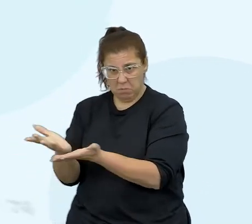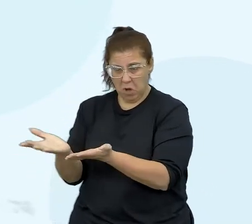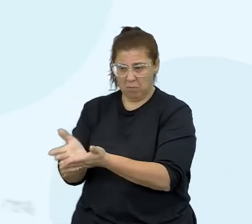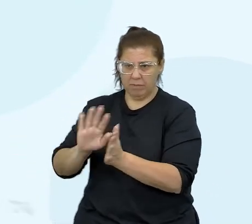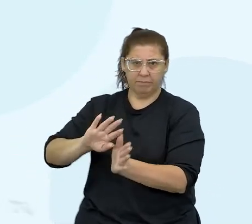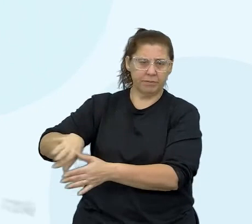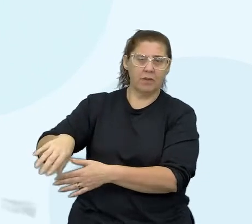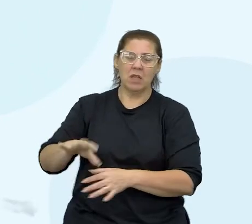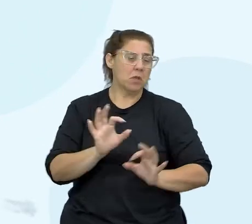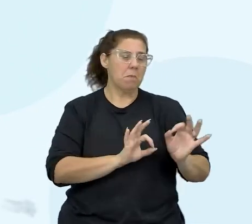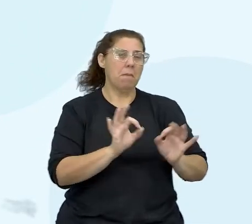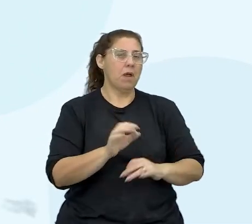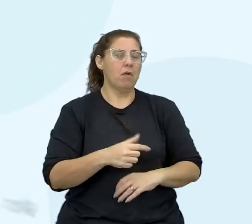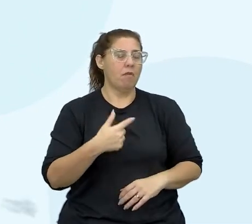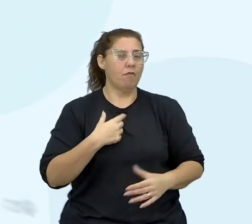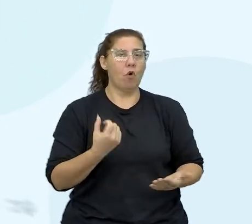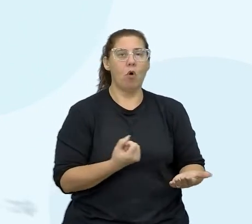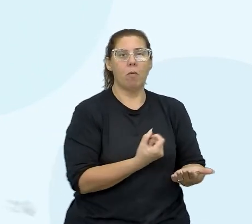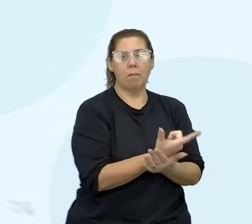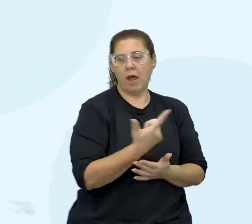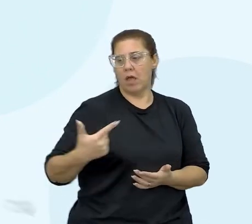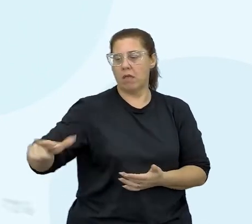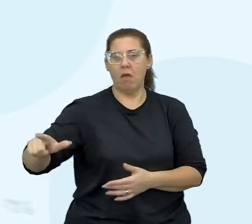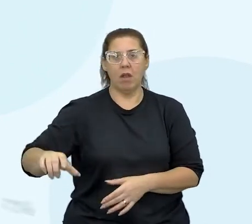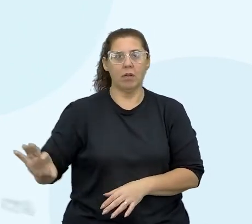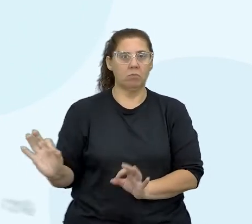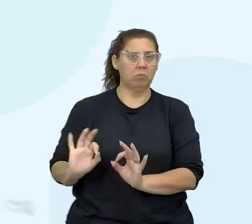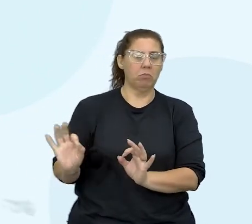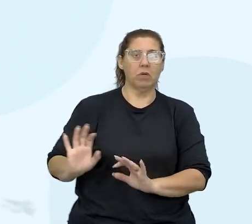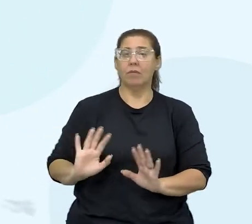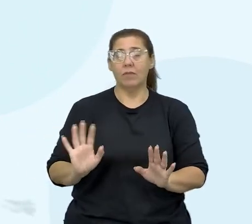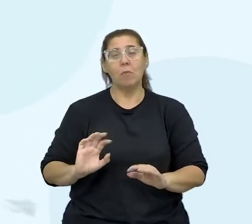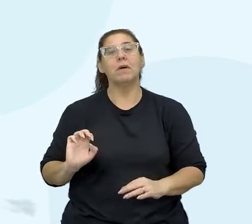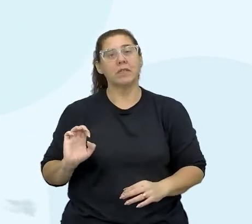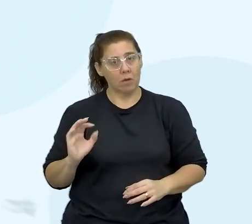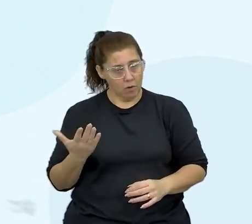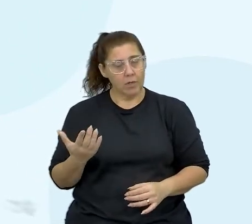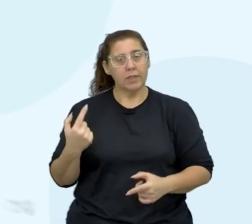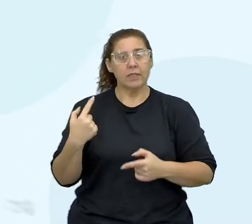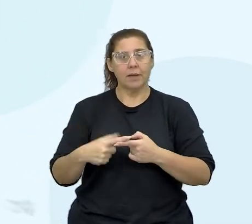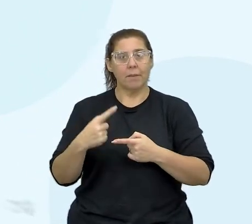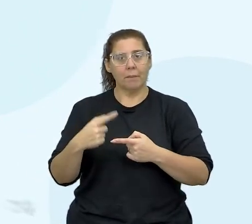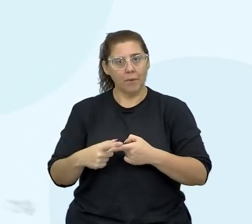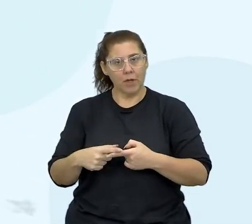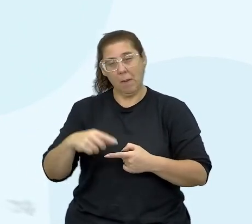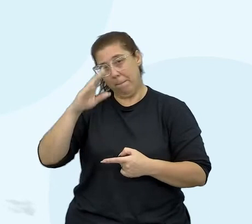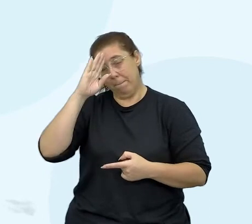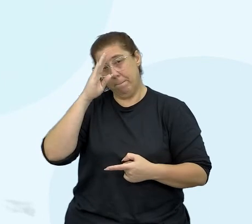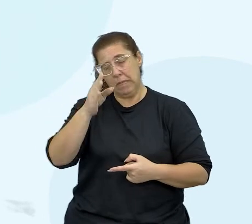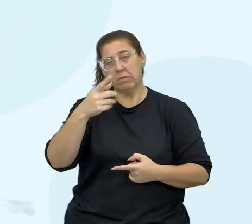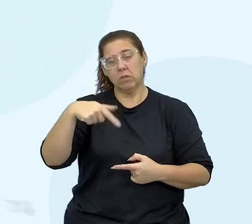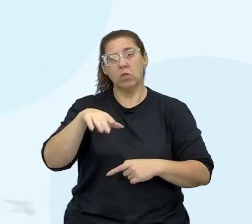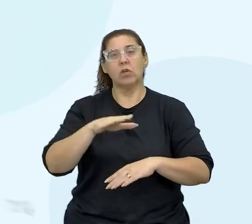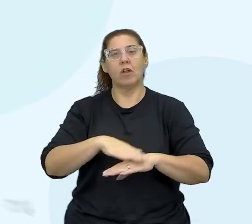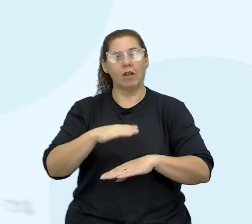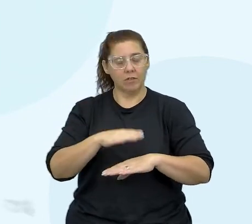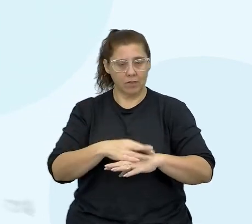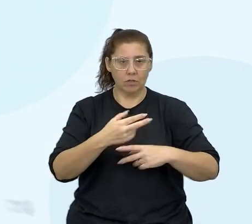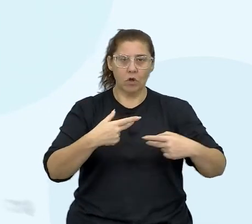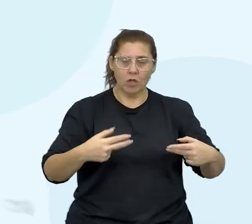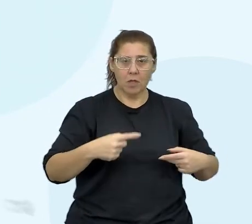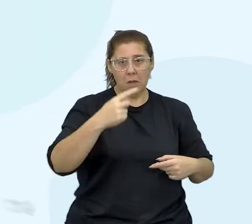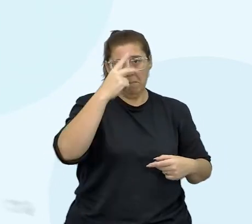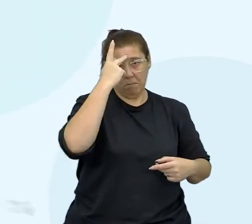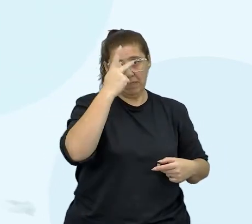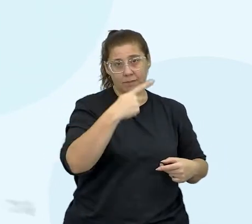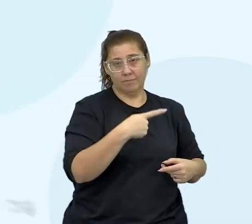naquele momento, tipo, eu tô comprando e eu vou deixar o outro sem. Mas é um efeito colateral, quando principalmente a gente faz e executa ações